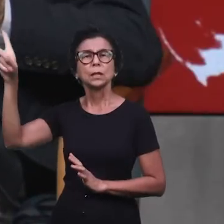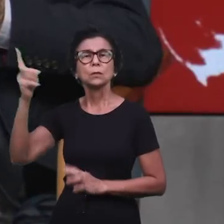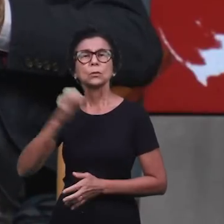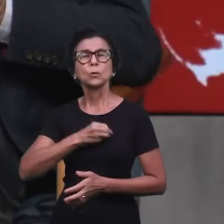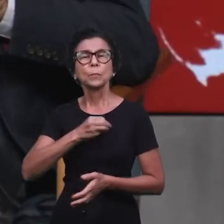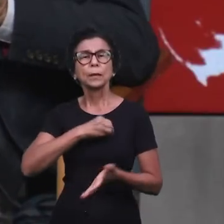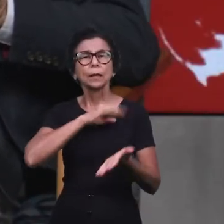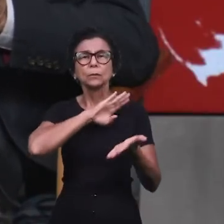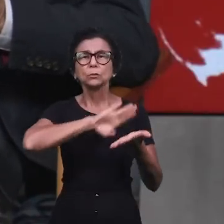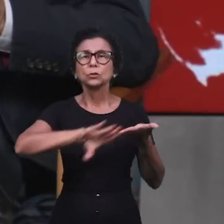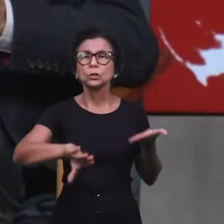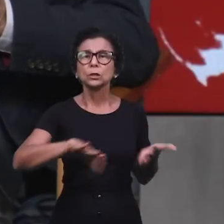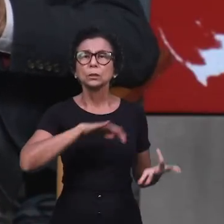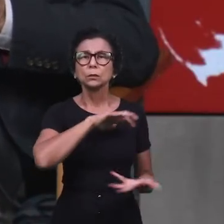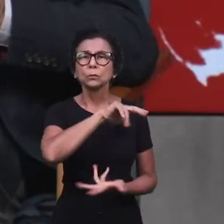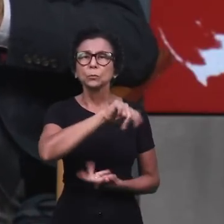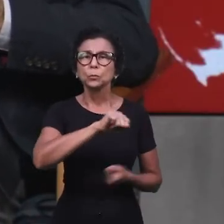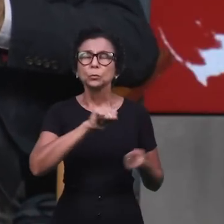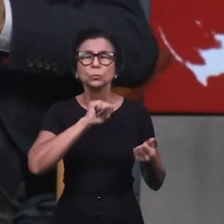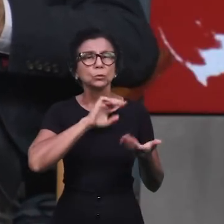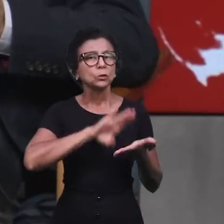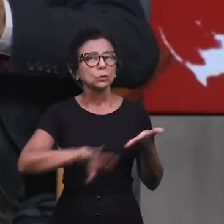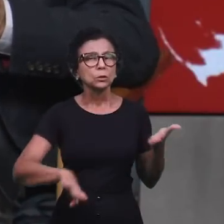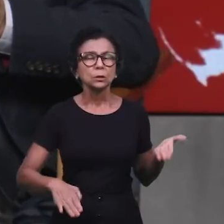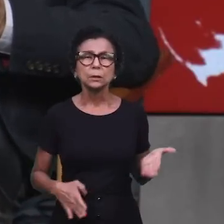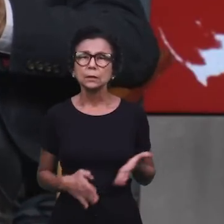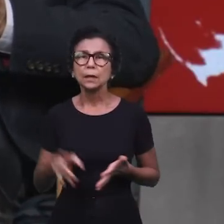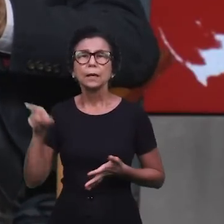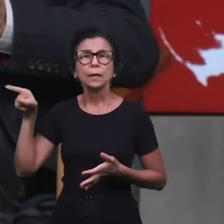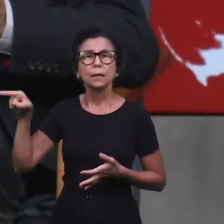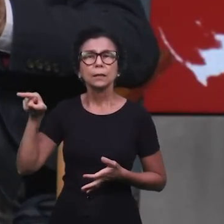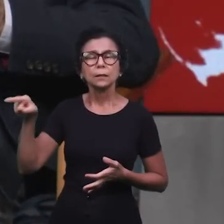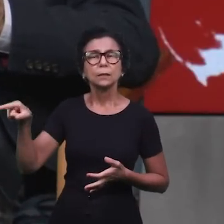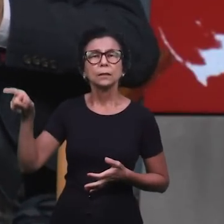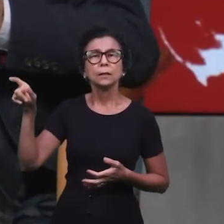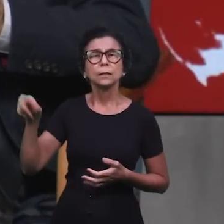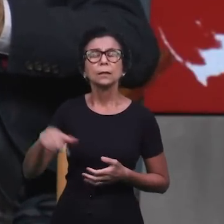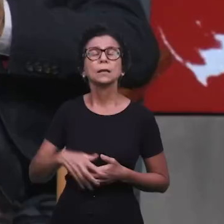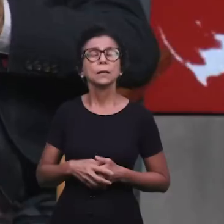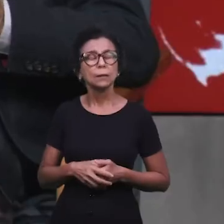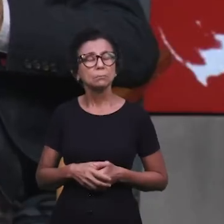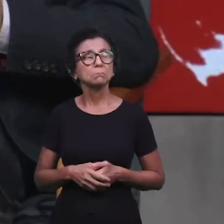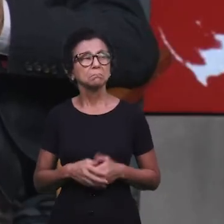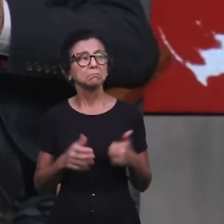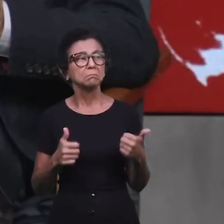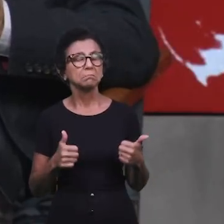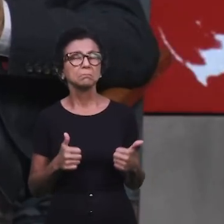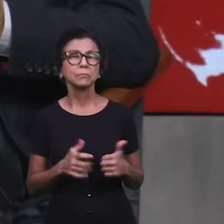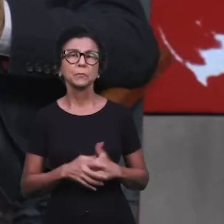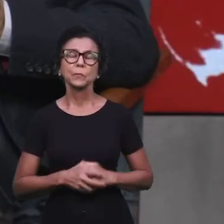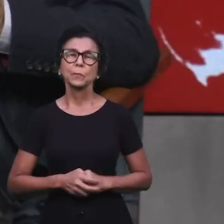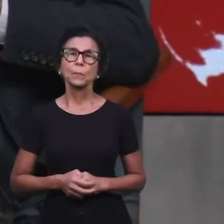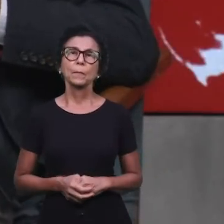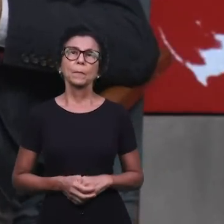o Cordeiro Pascal, porque ele está ali. Sim,